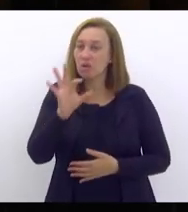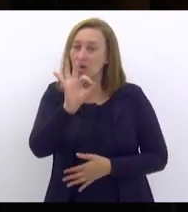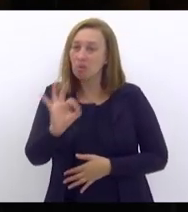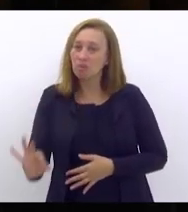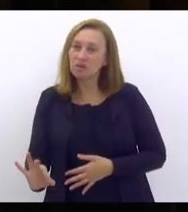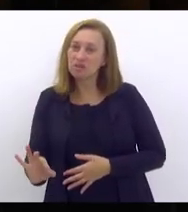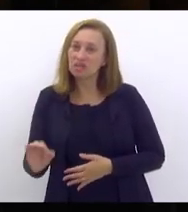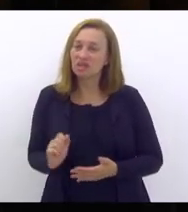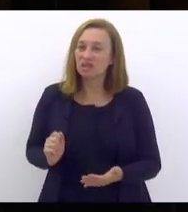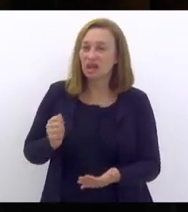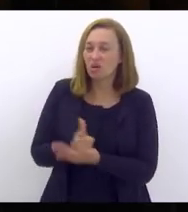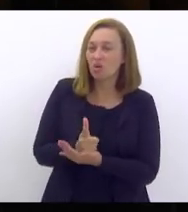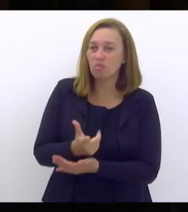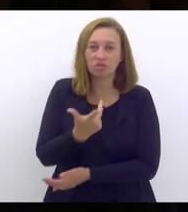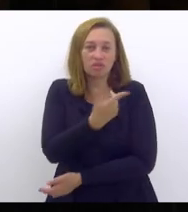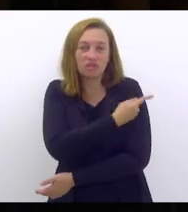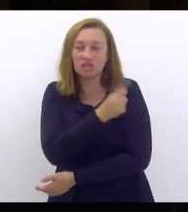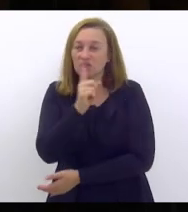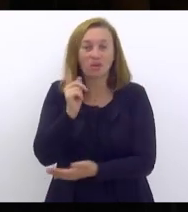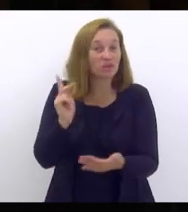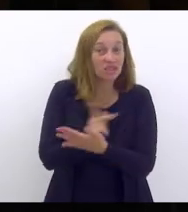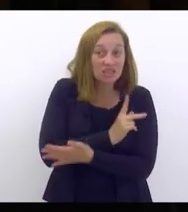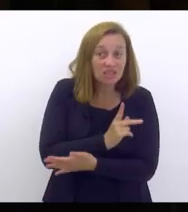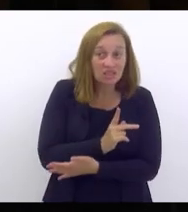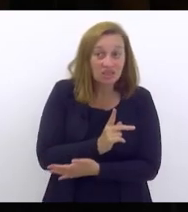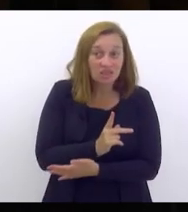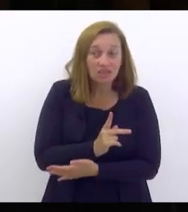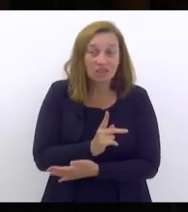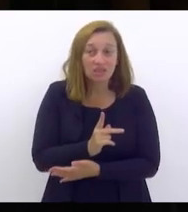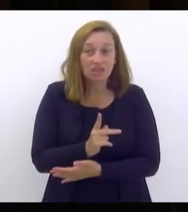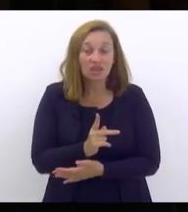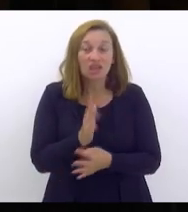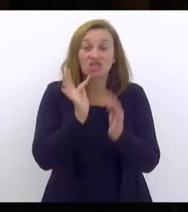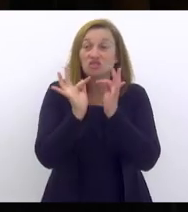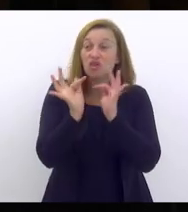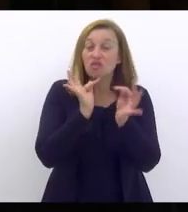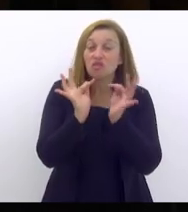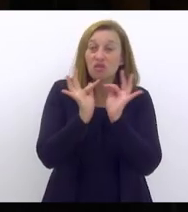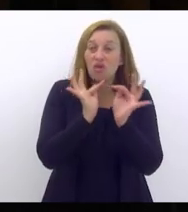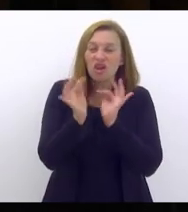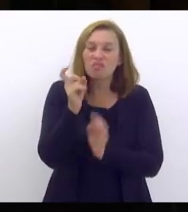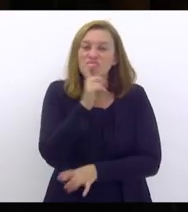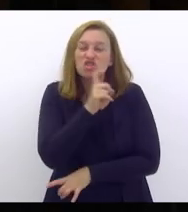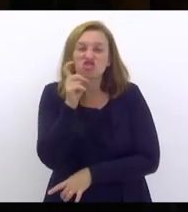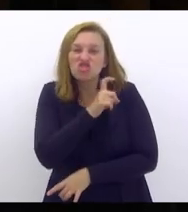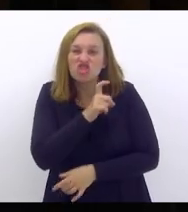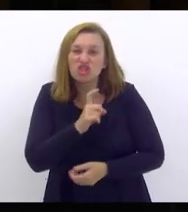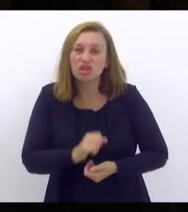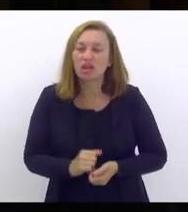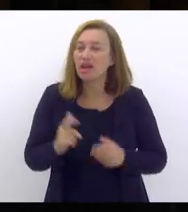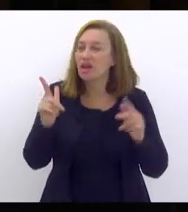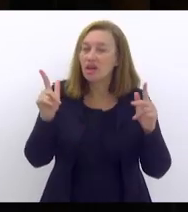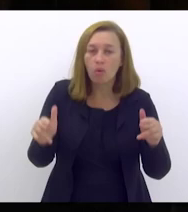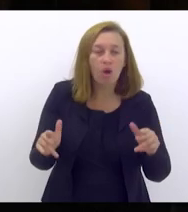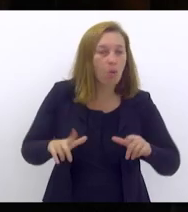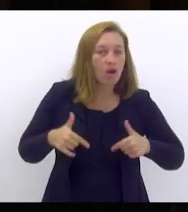na compra de uma vacina que não aconteceu. O modus operandi é igual. É igual.